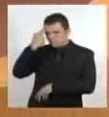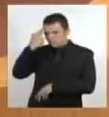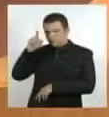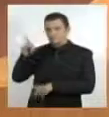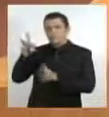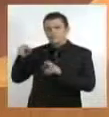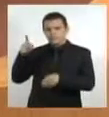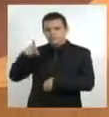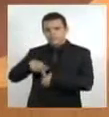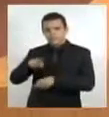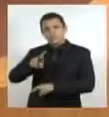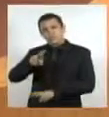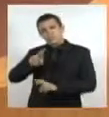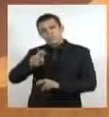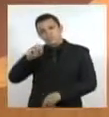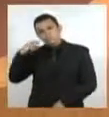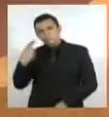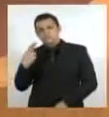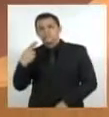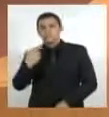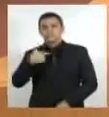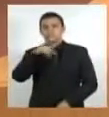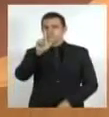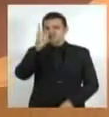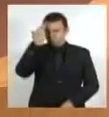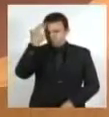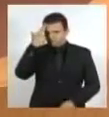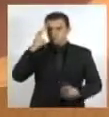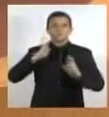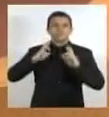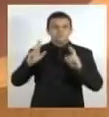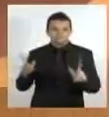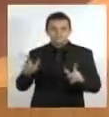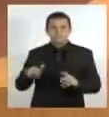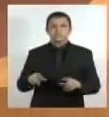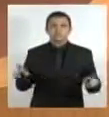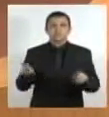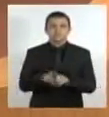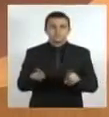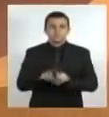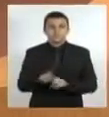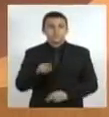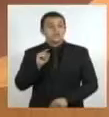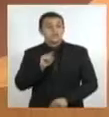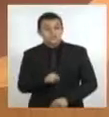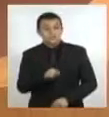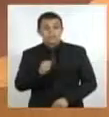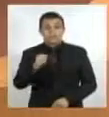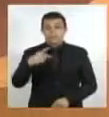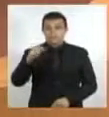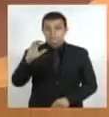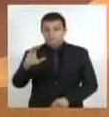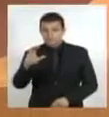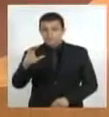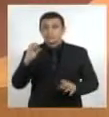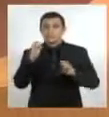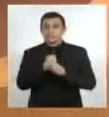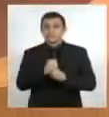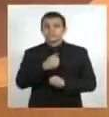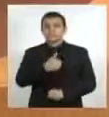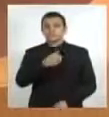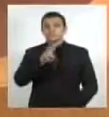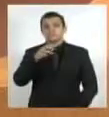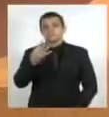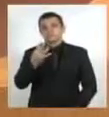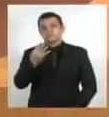Pedrinhas ou como os presídios convencionais. E elas, apenas 154 pessoas estão ocupando